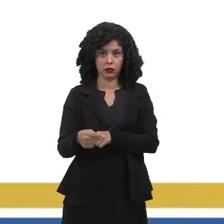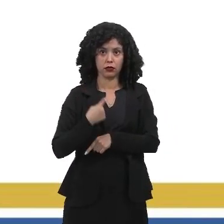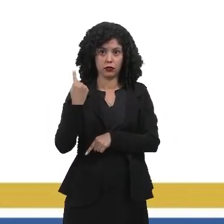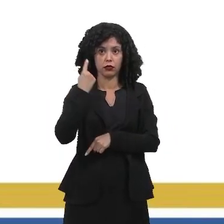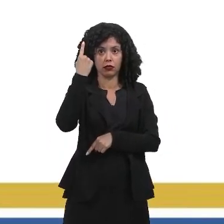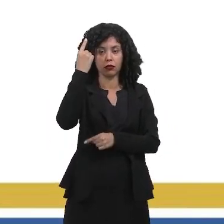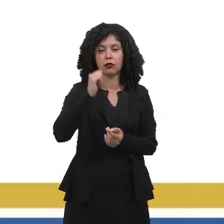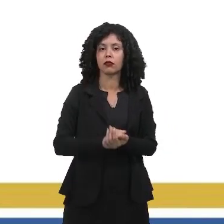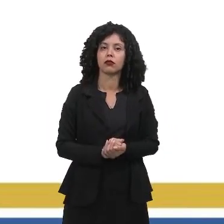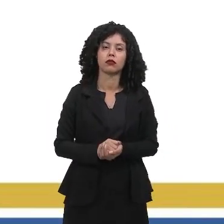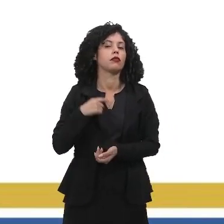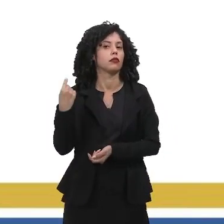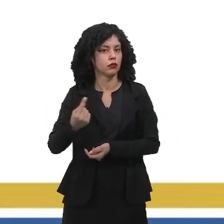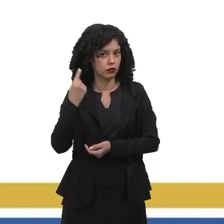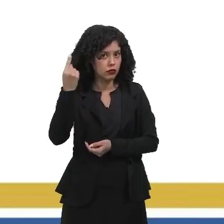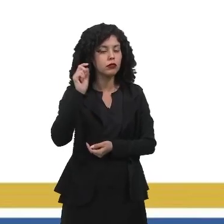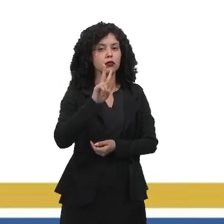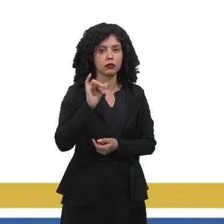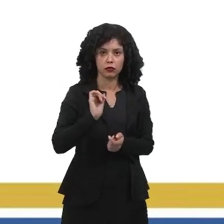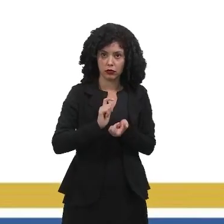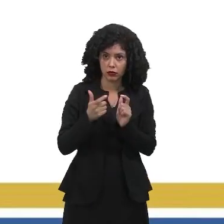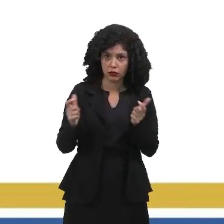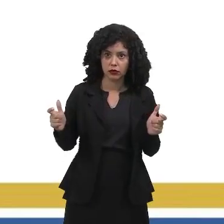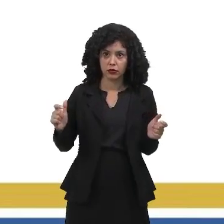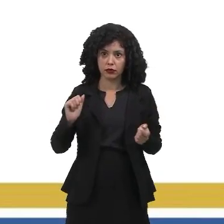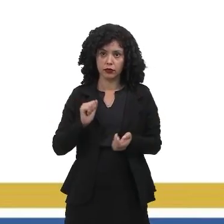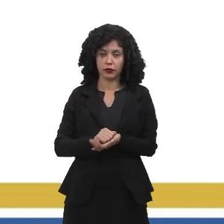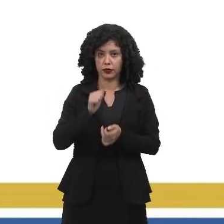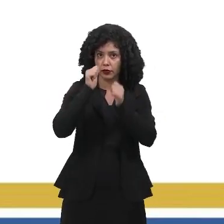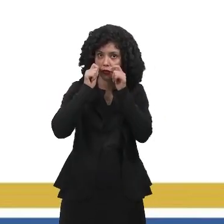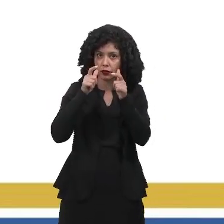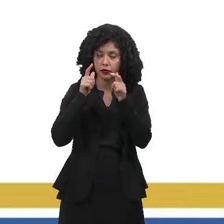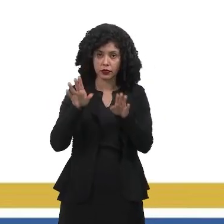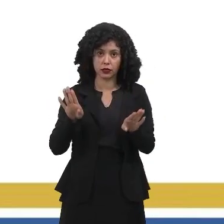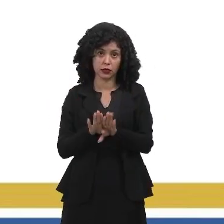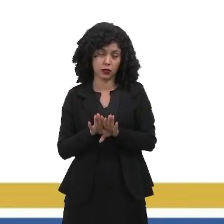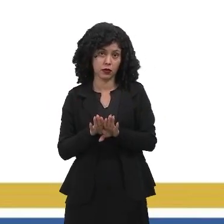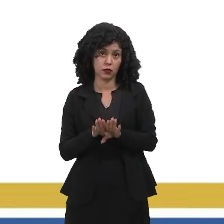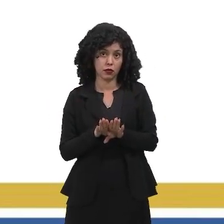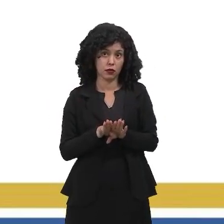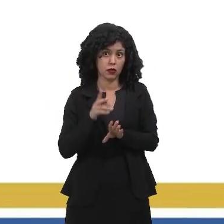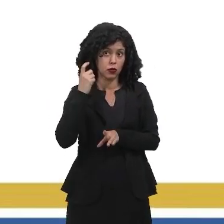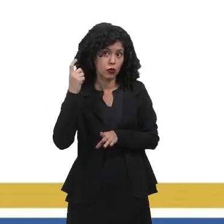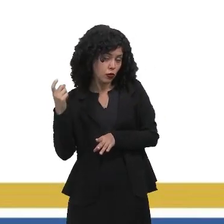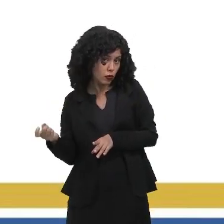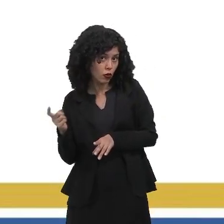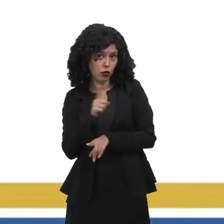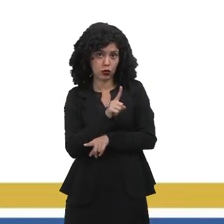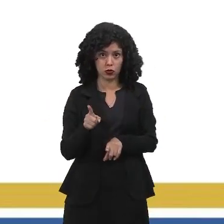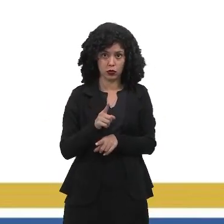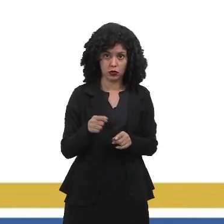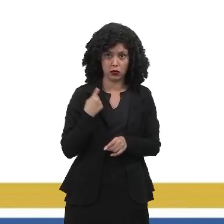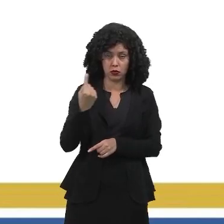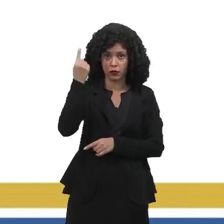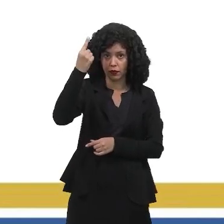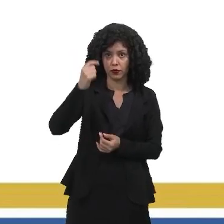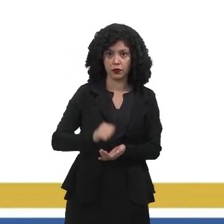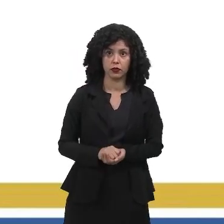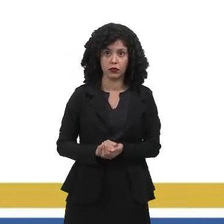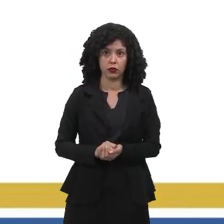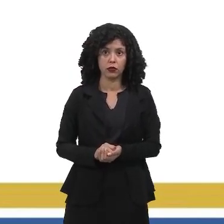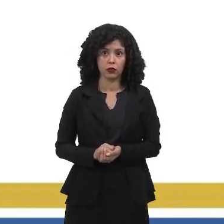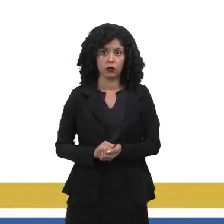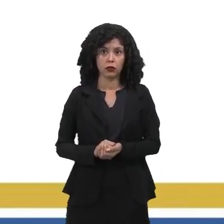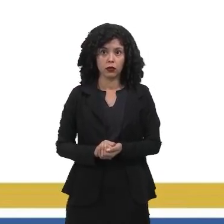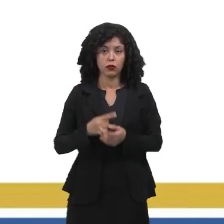altura. Será se a altura que vai aumentar? E atenção, a altura, estou me referindo ao som e não à altura do barbante, tá? Será